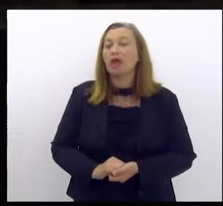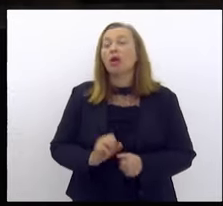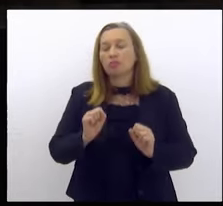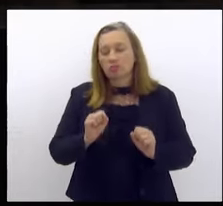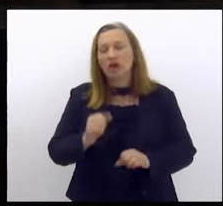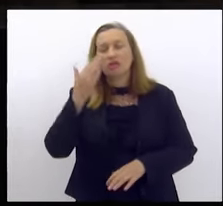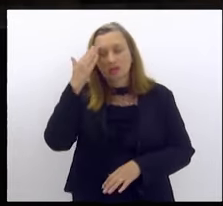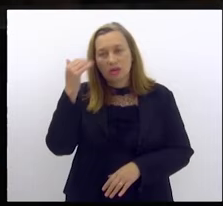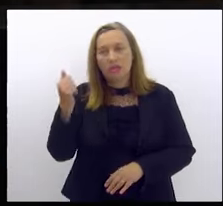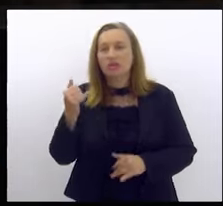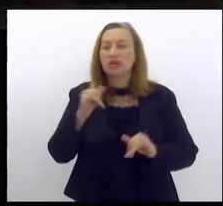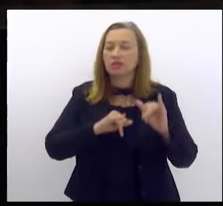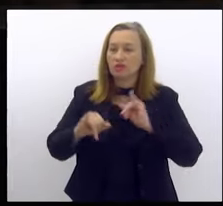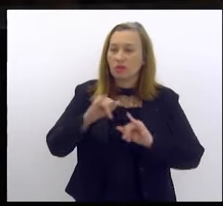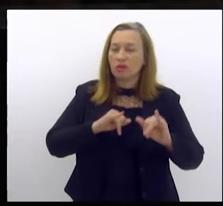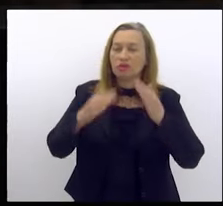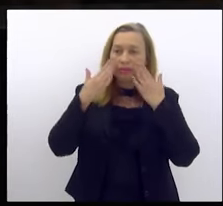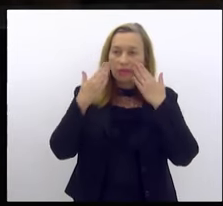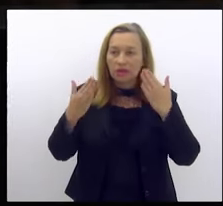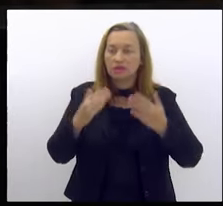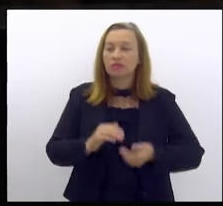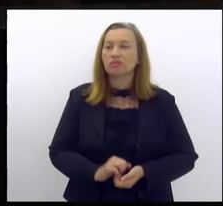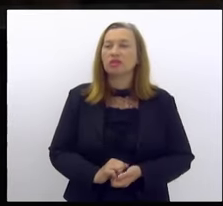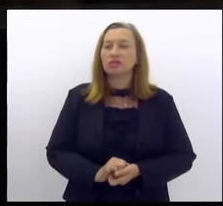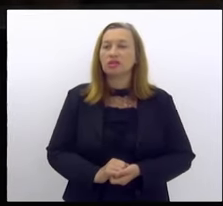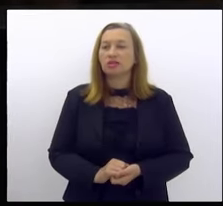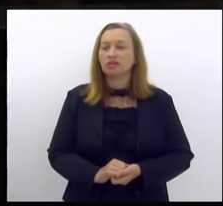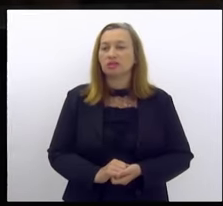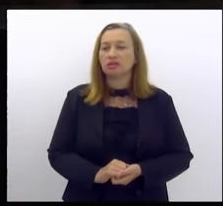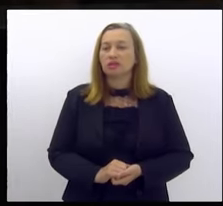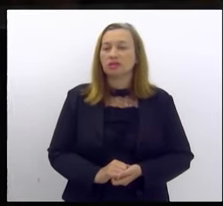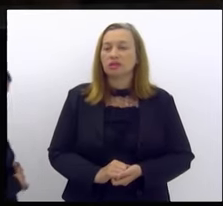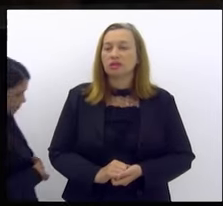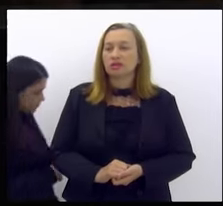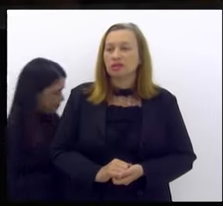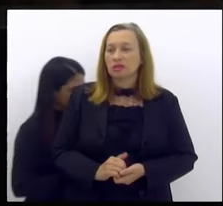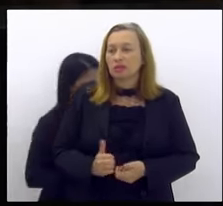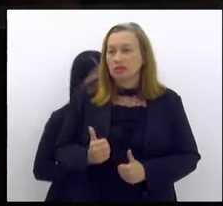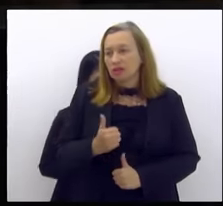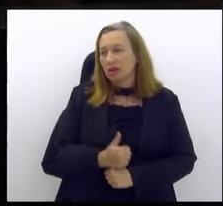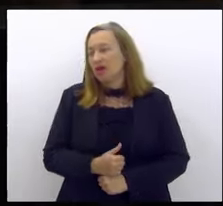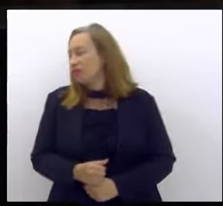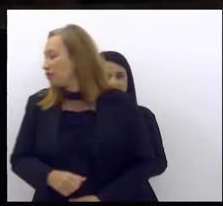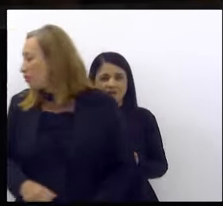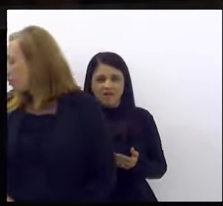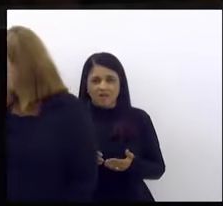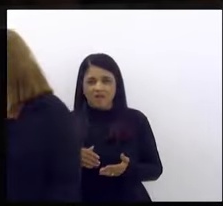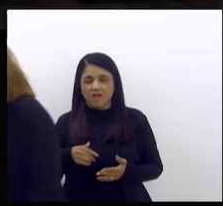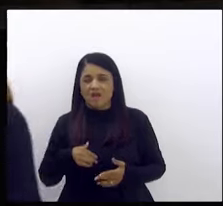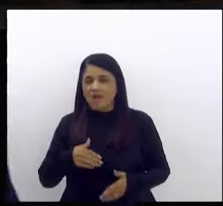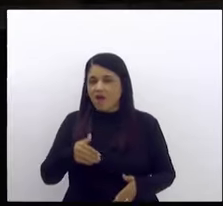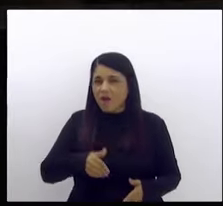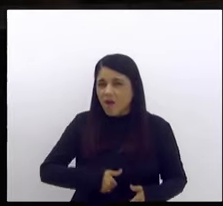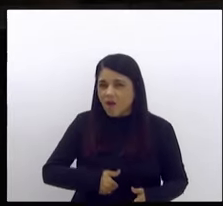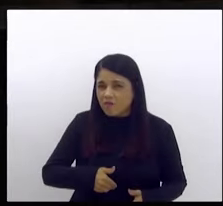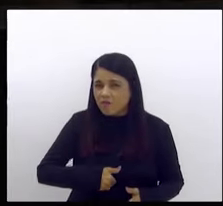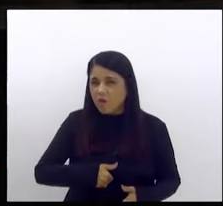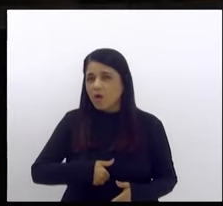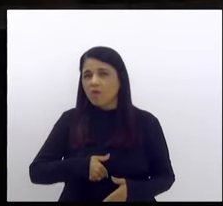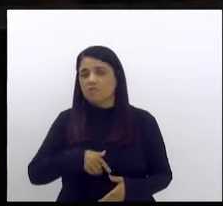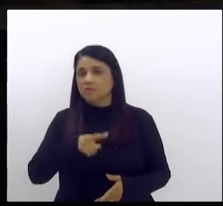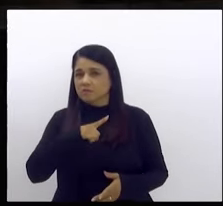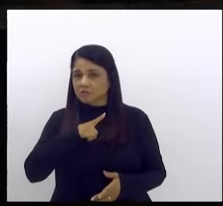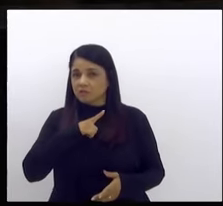sabe, pelos dados apresentados pela Rede Pensan, que a fome ela tem gênero, é uma mulher, ela tem raça, é uma